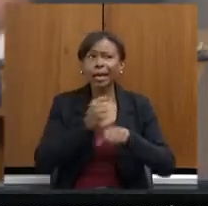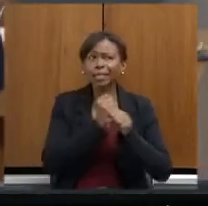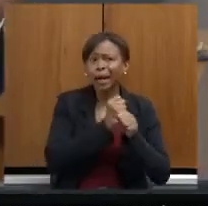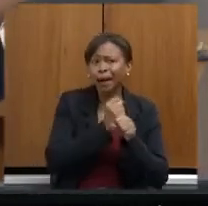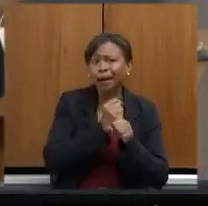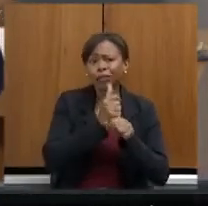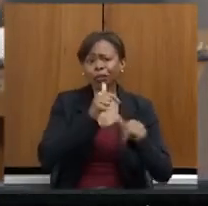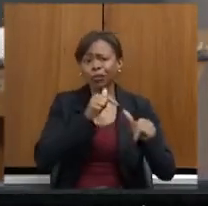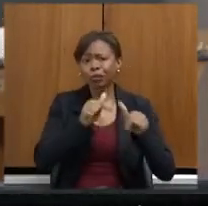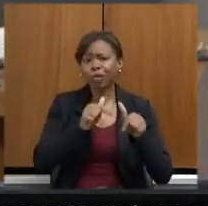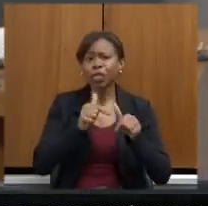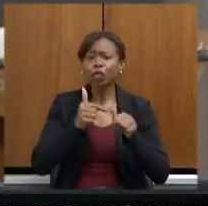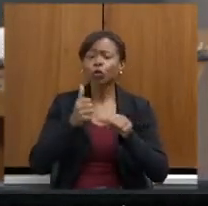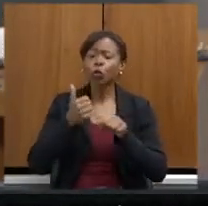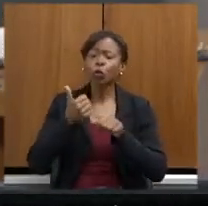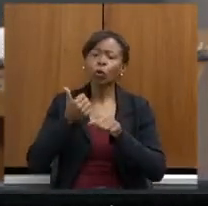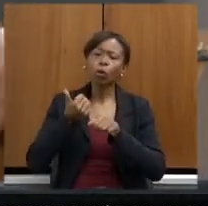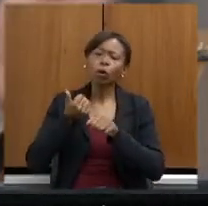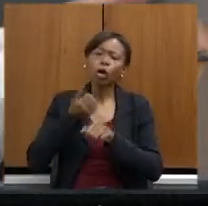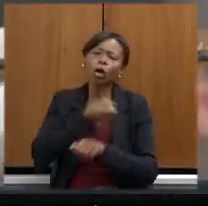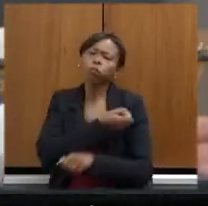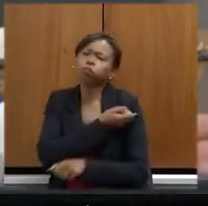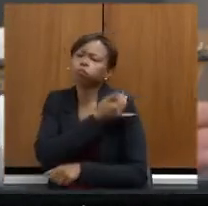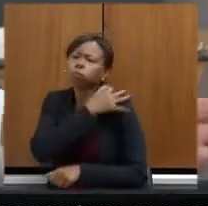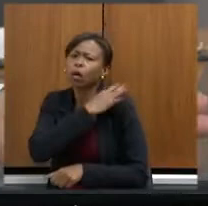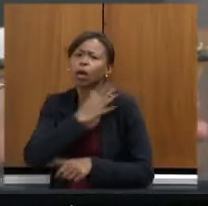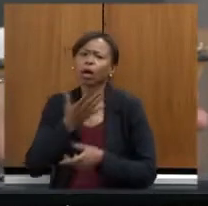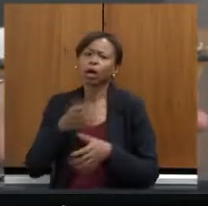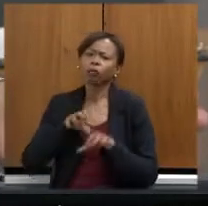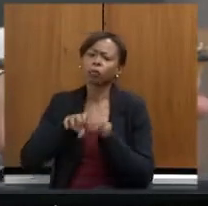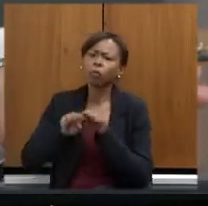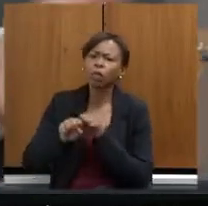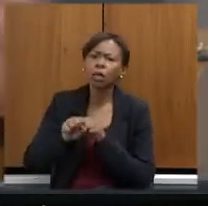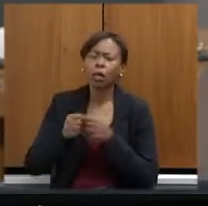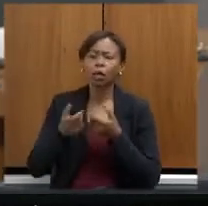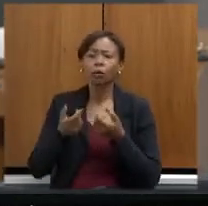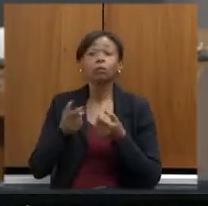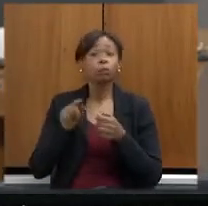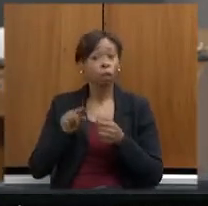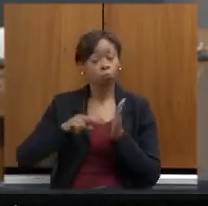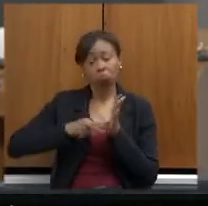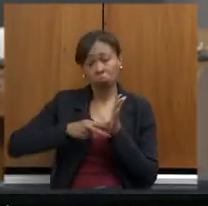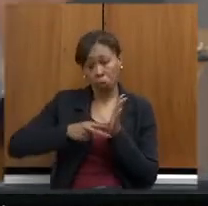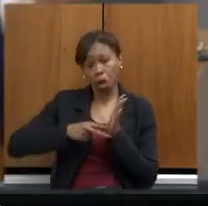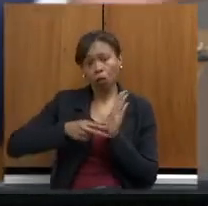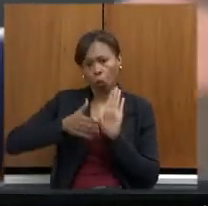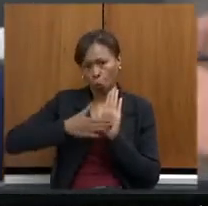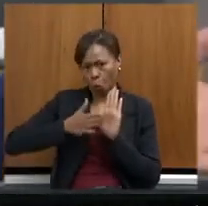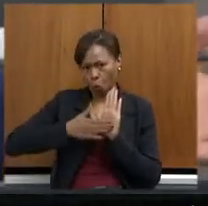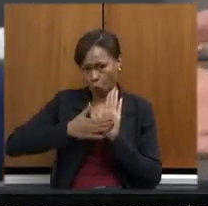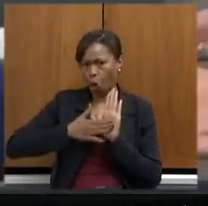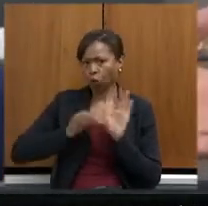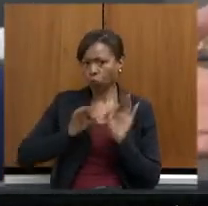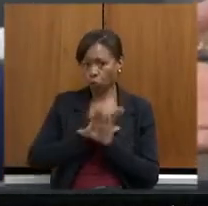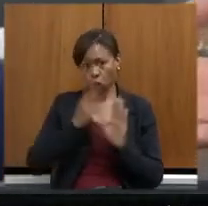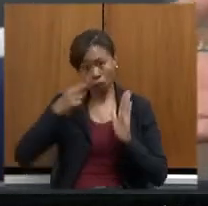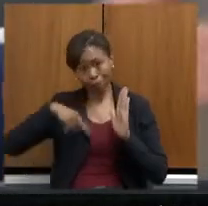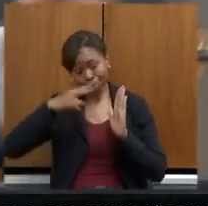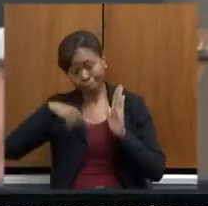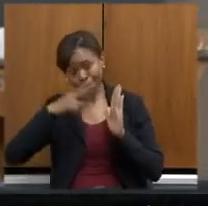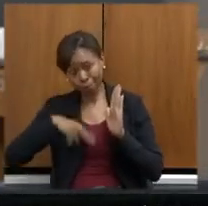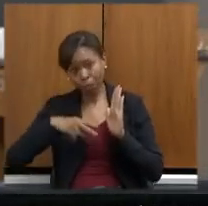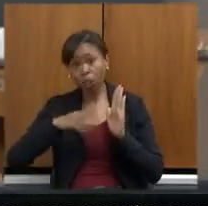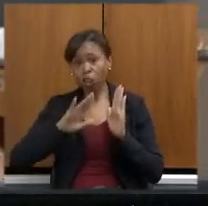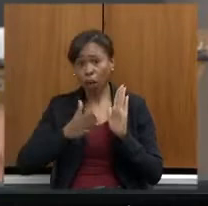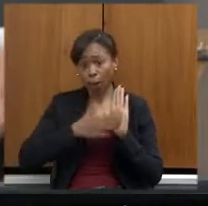e no sindicato tem fez uma proposta nós estamos estudando a proposta nós fizemos nova proposta para